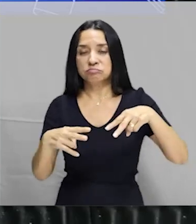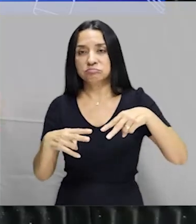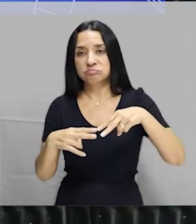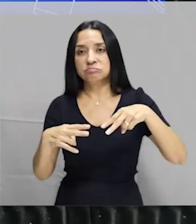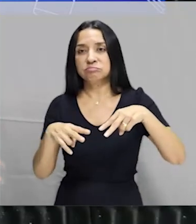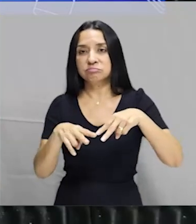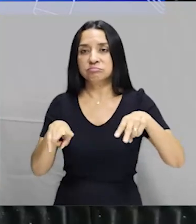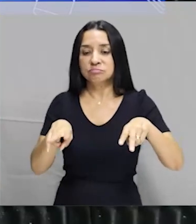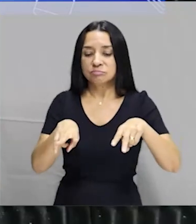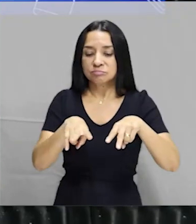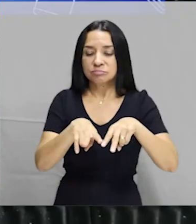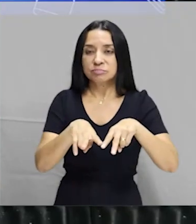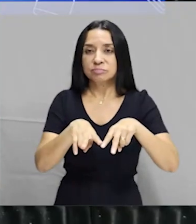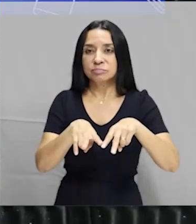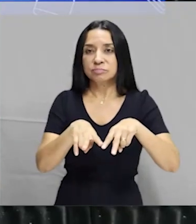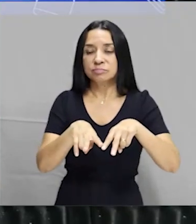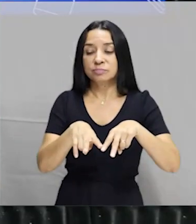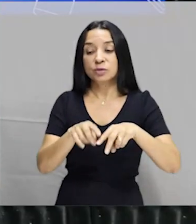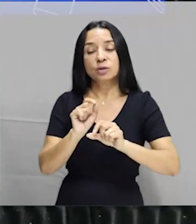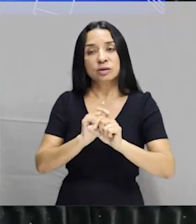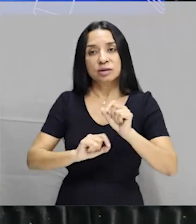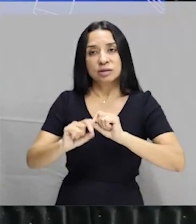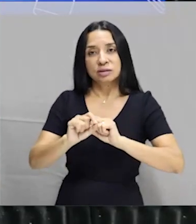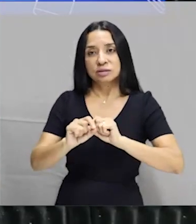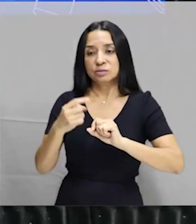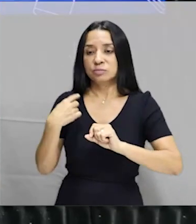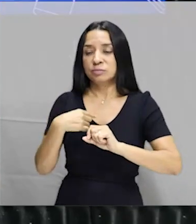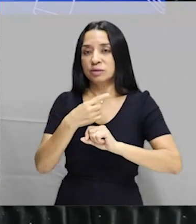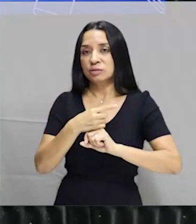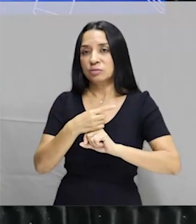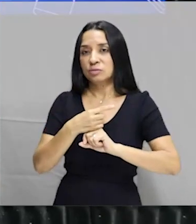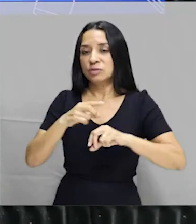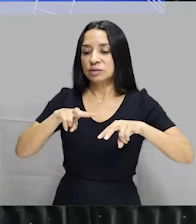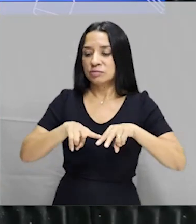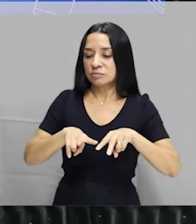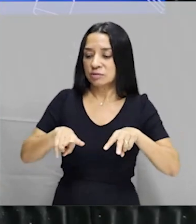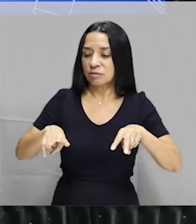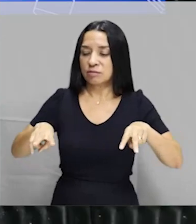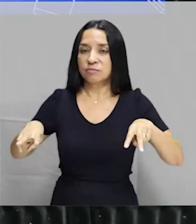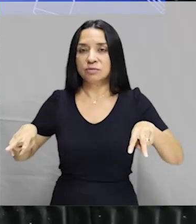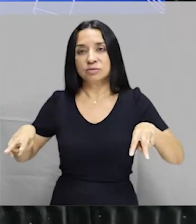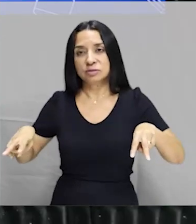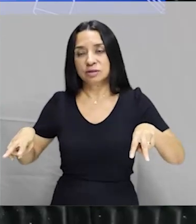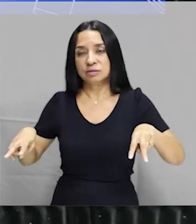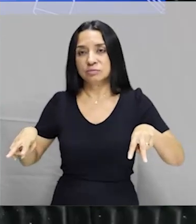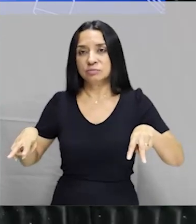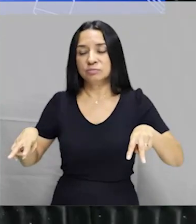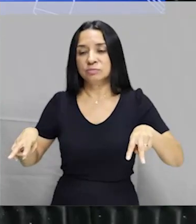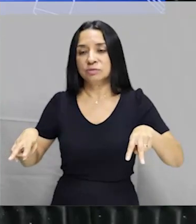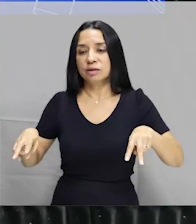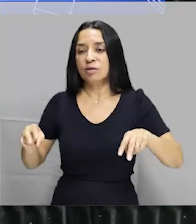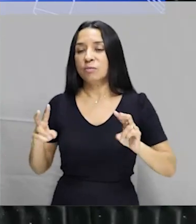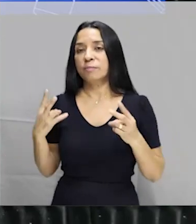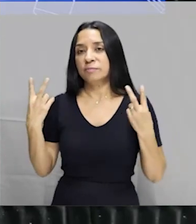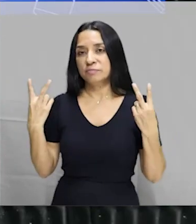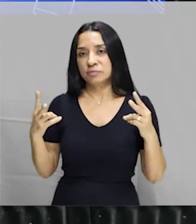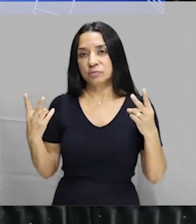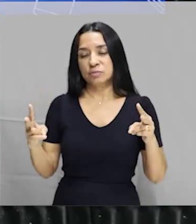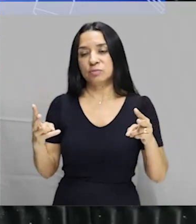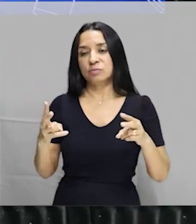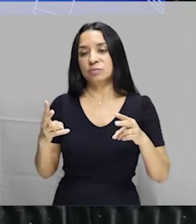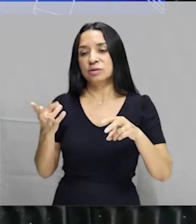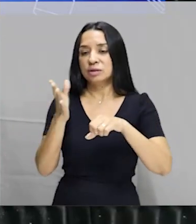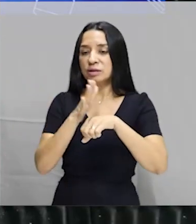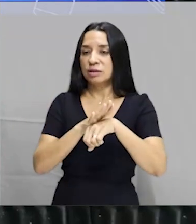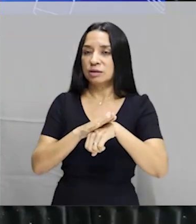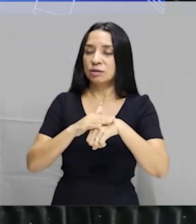tempo afastados, isso é uma vitória, né? É um carinho, é um bem-querer com o nosso